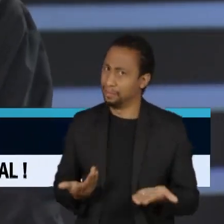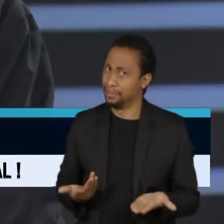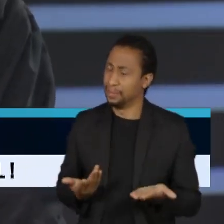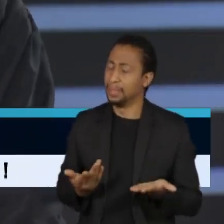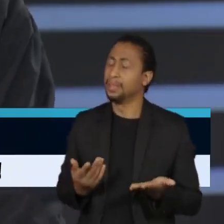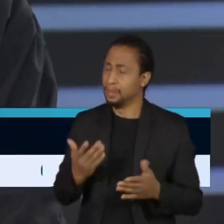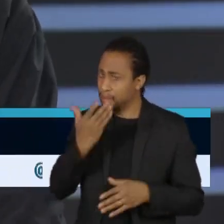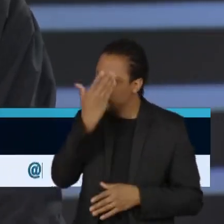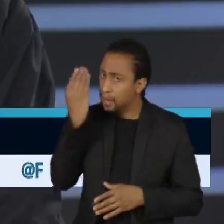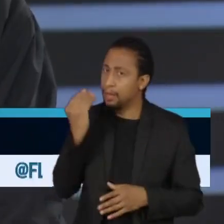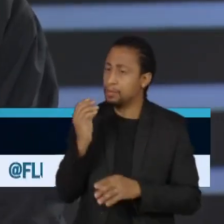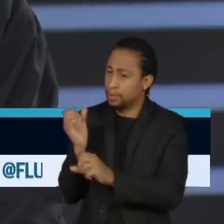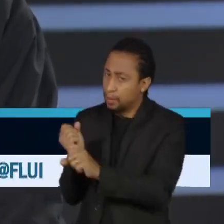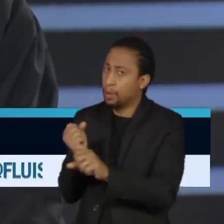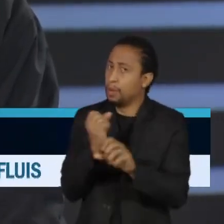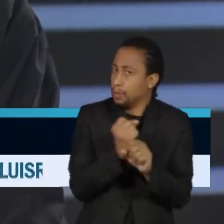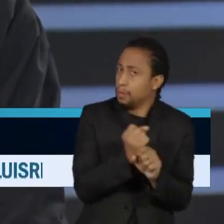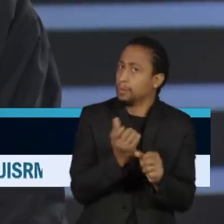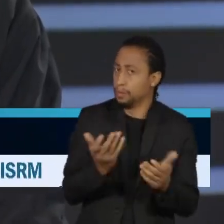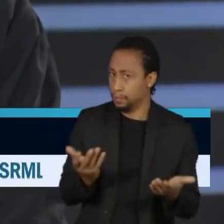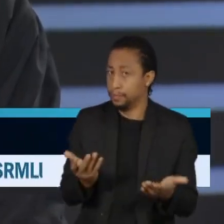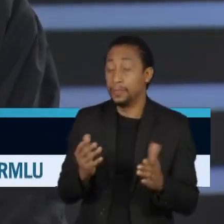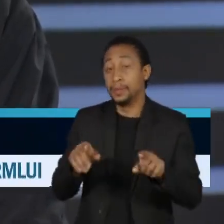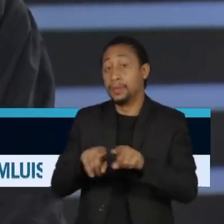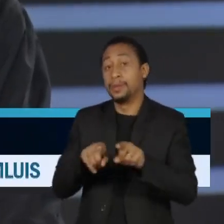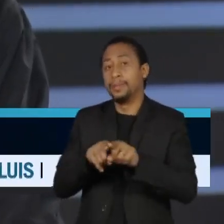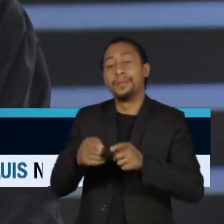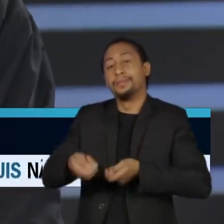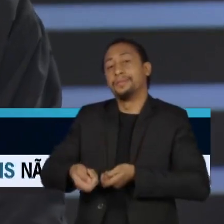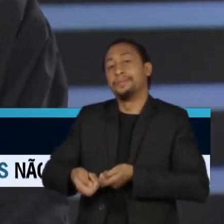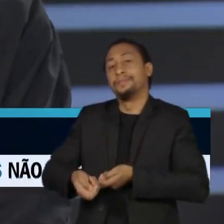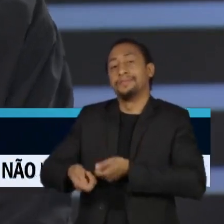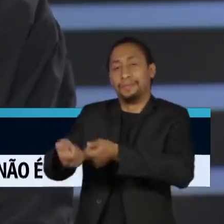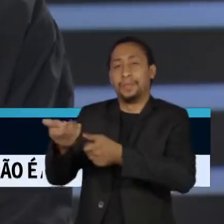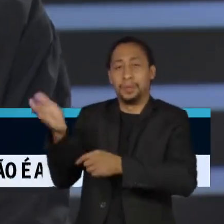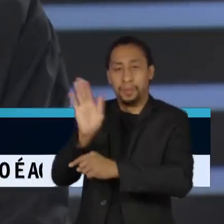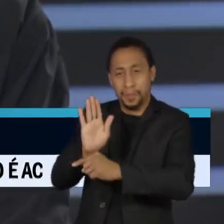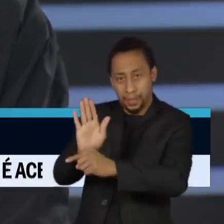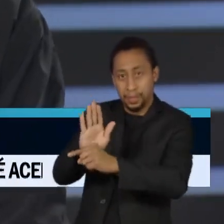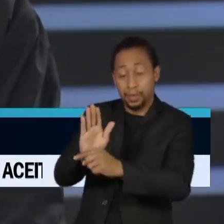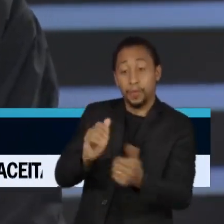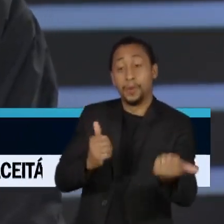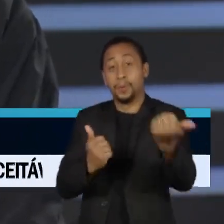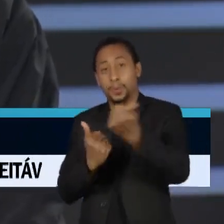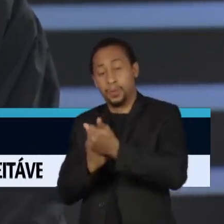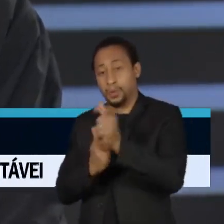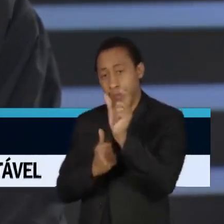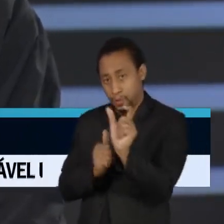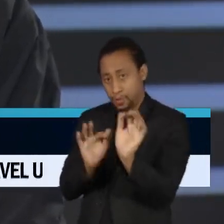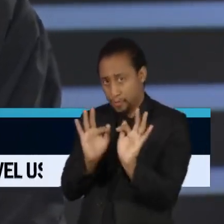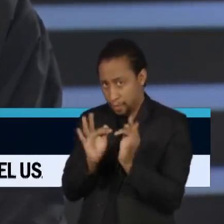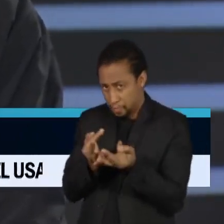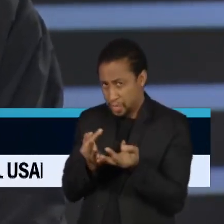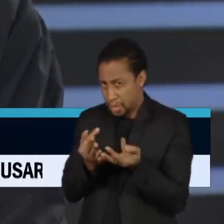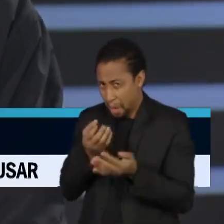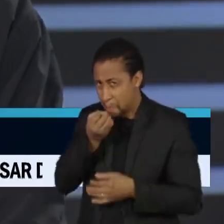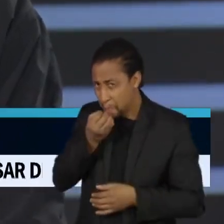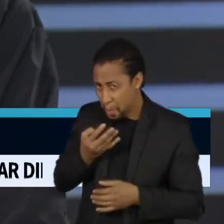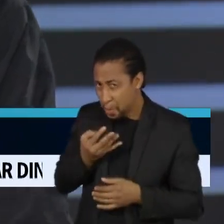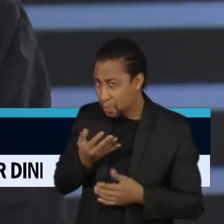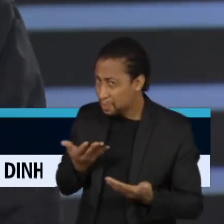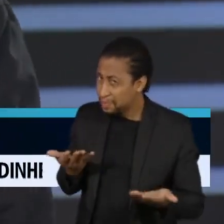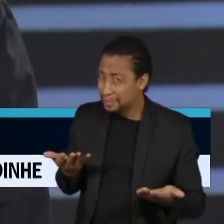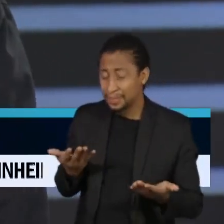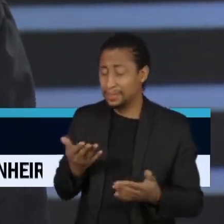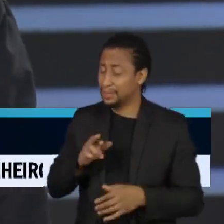considera, por exemplo, se o desenho do atual Auxílio Brasil, que vai virar o Bolsa Família, é um bom desenho. Não é. Todo especialista em pobreza,